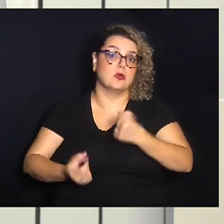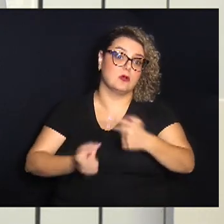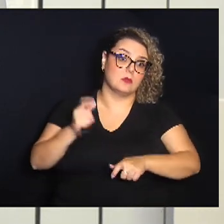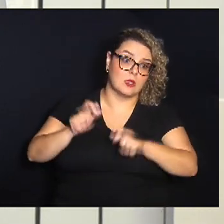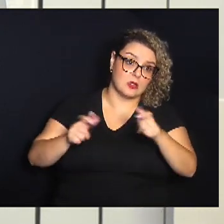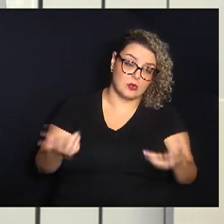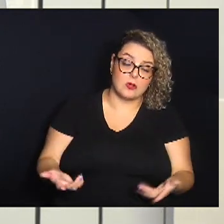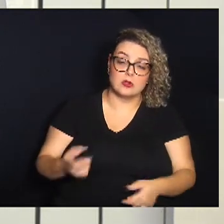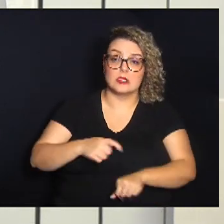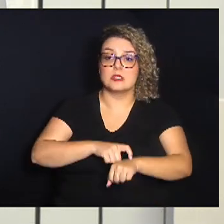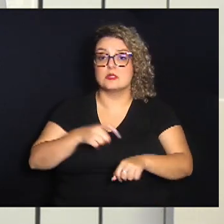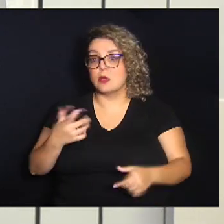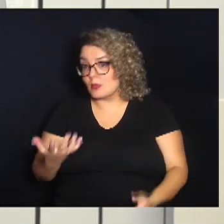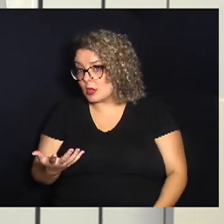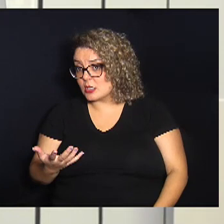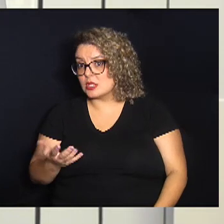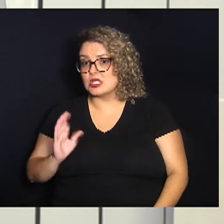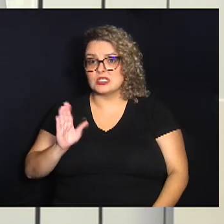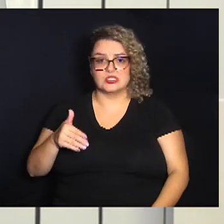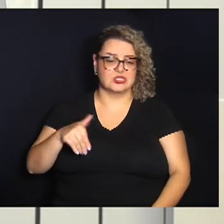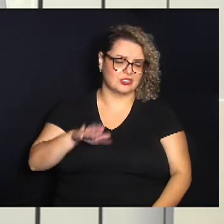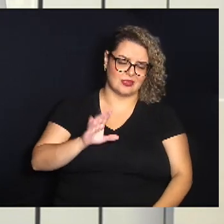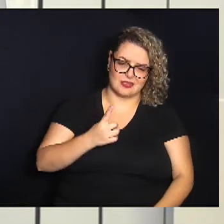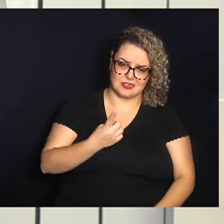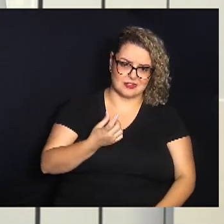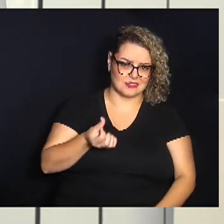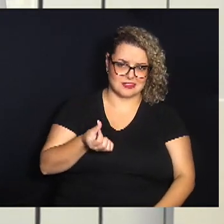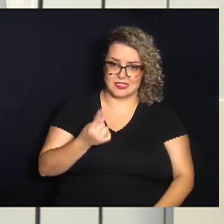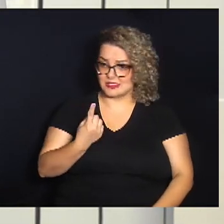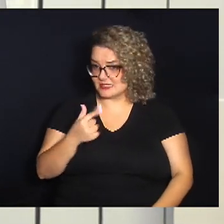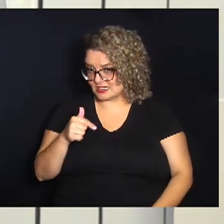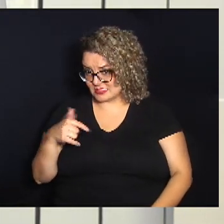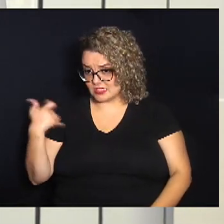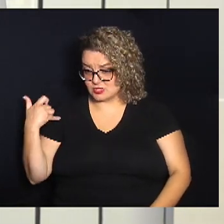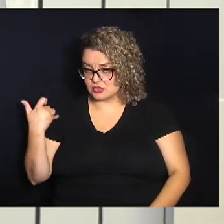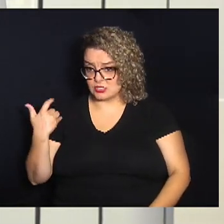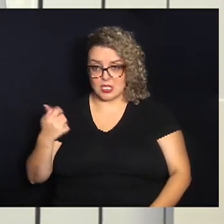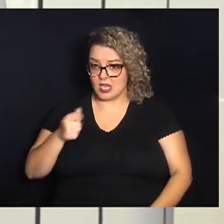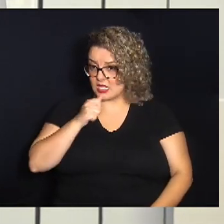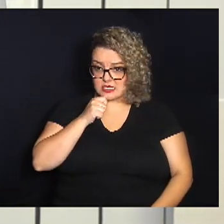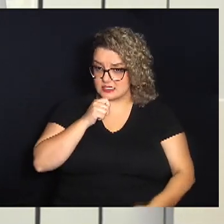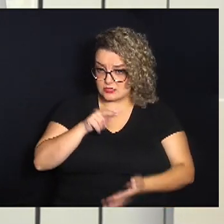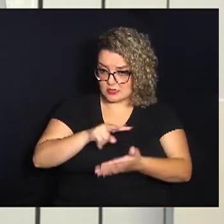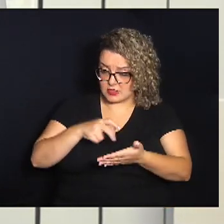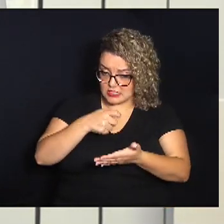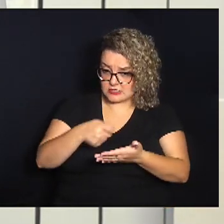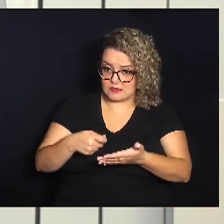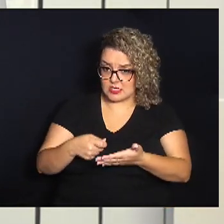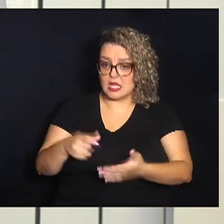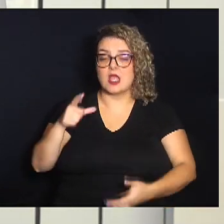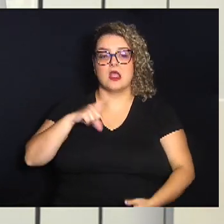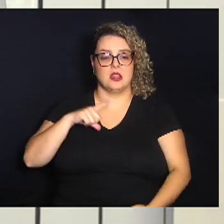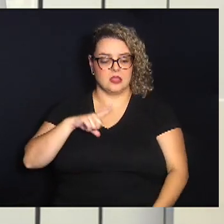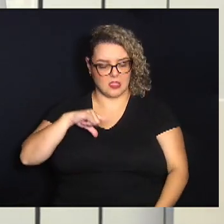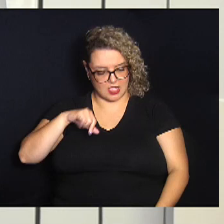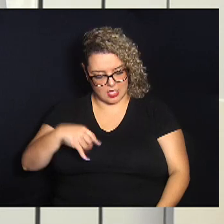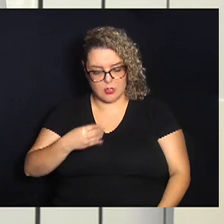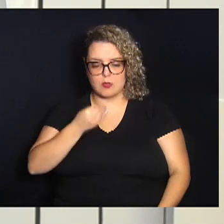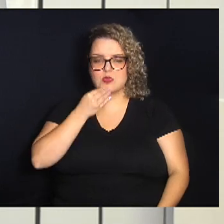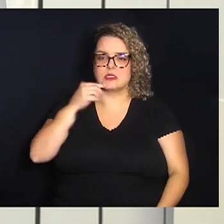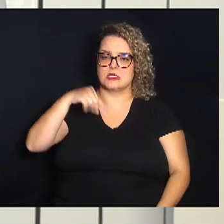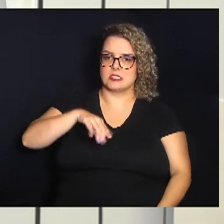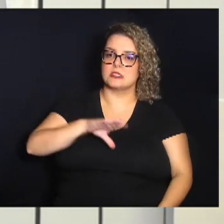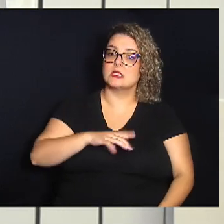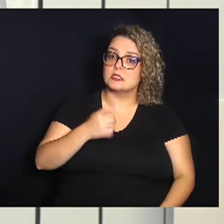nesta situação, já passou dos 16, 17 anos, mas ainda não sabe ler e escrever, tem oportunidade aqui para a cidade